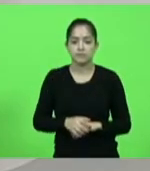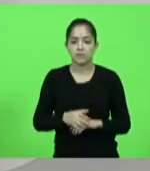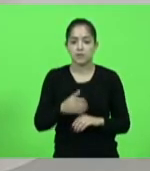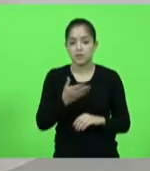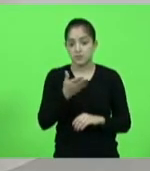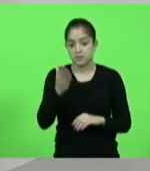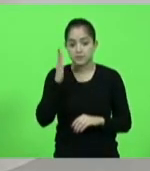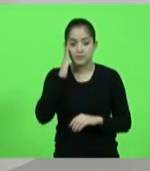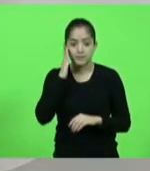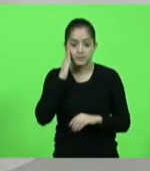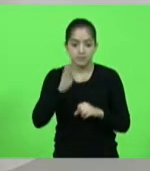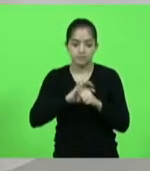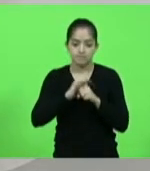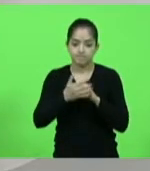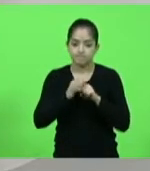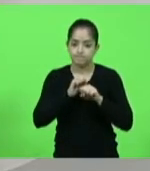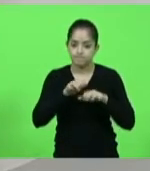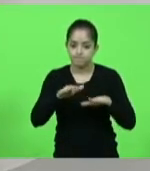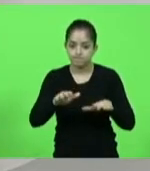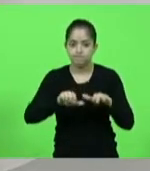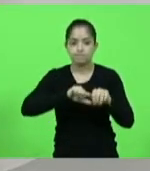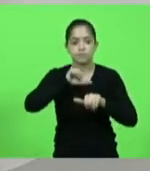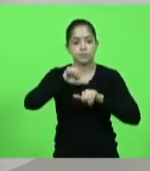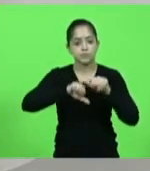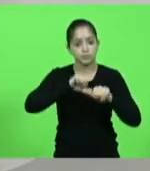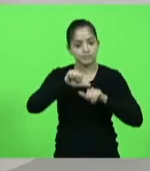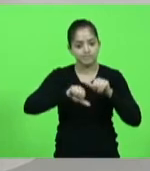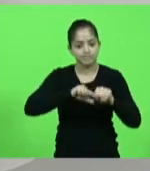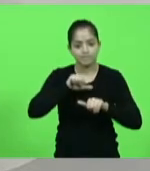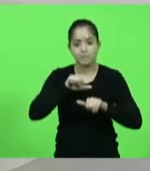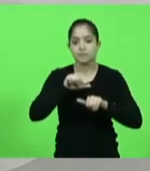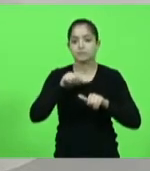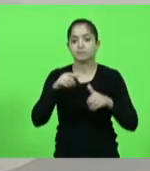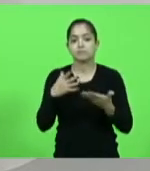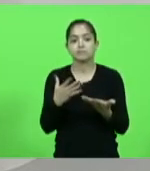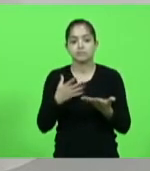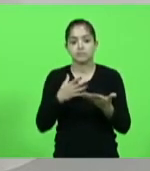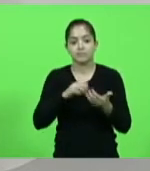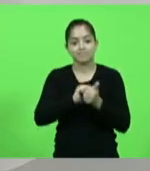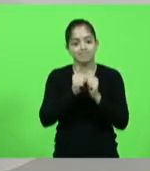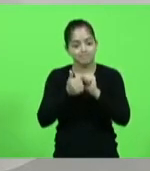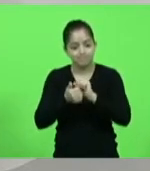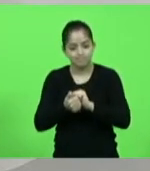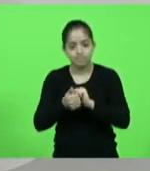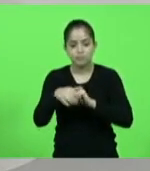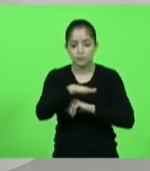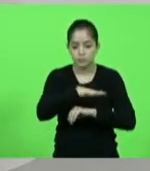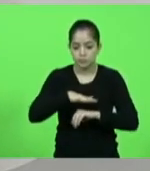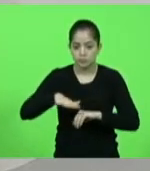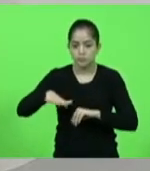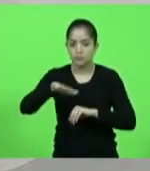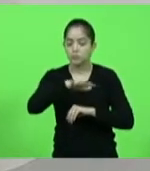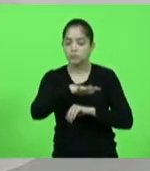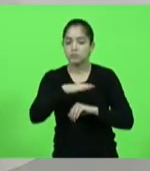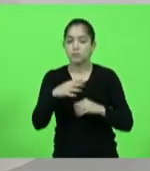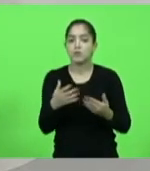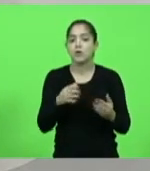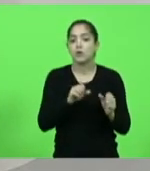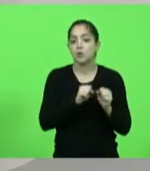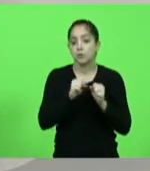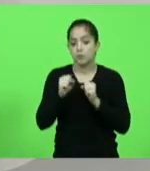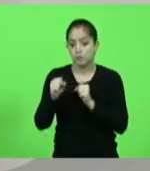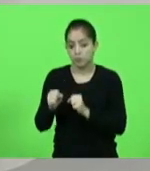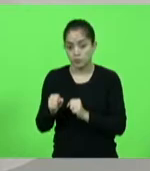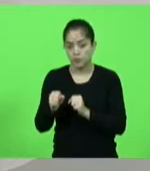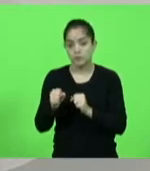que a pandemia trouxe mudanças muito rápidas e a necessidade de adequação dos setores. O Poder Judiciário e